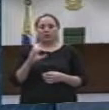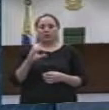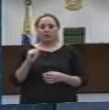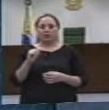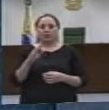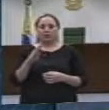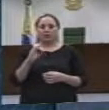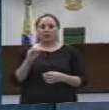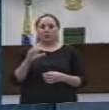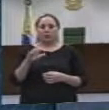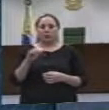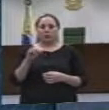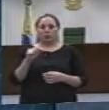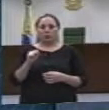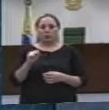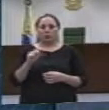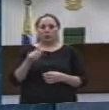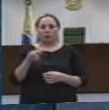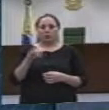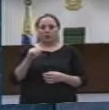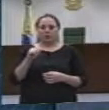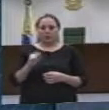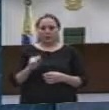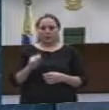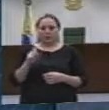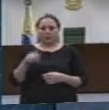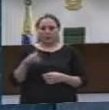ou demônios né